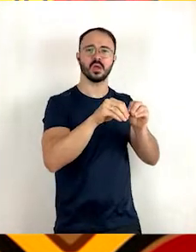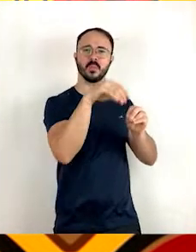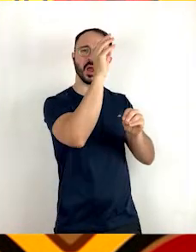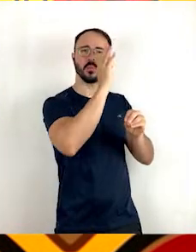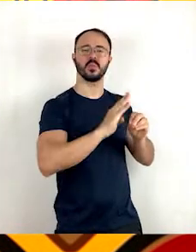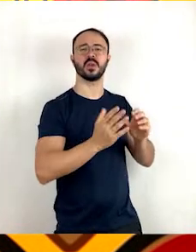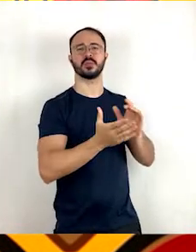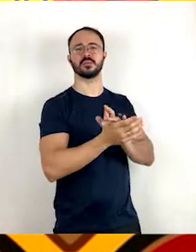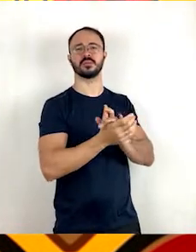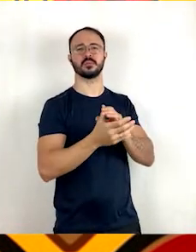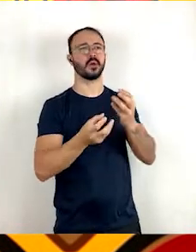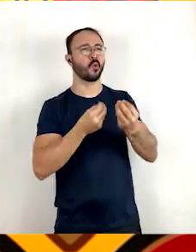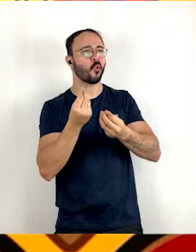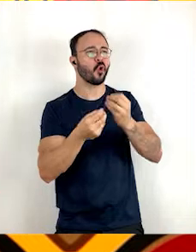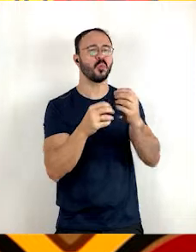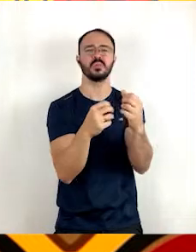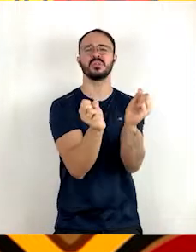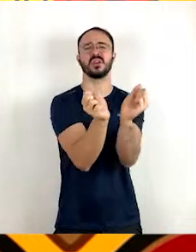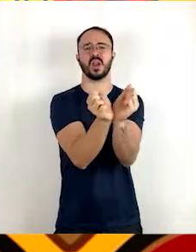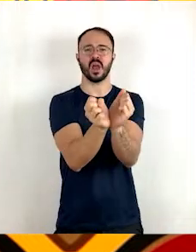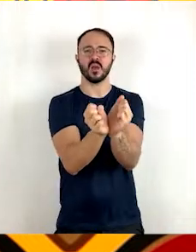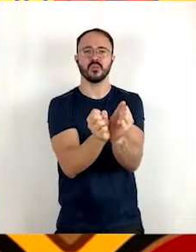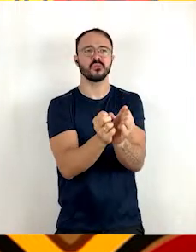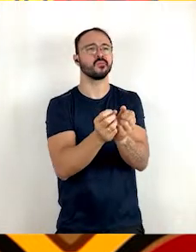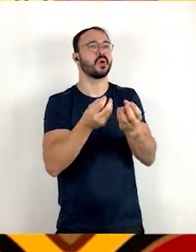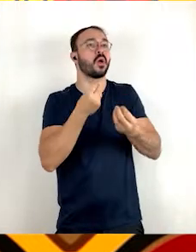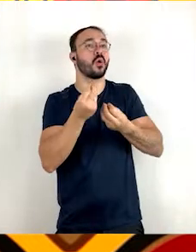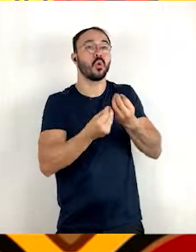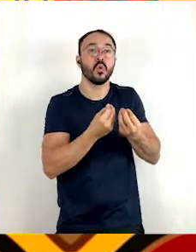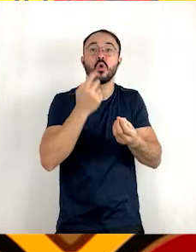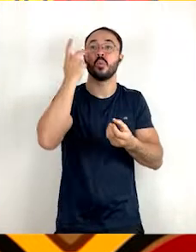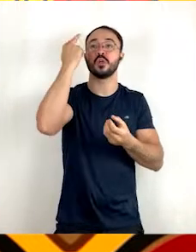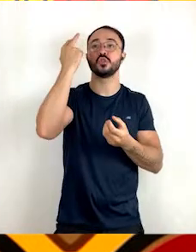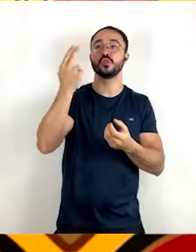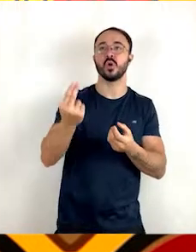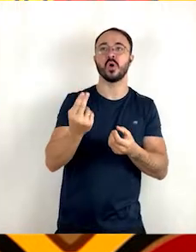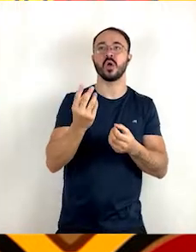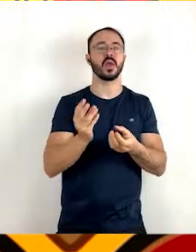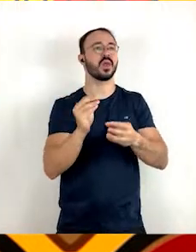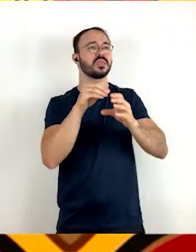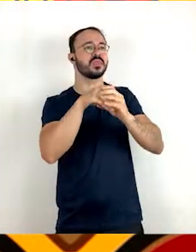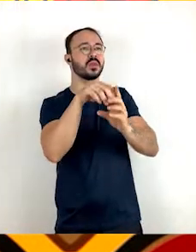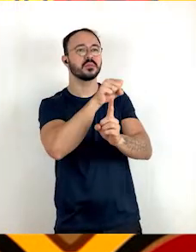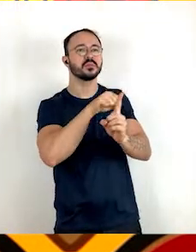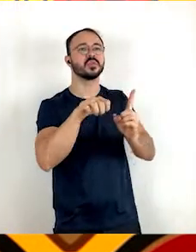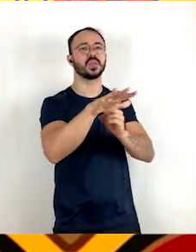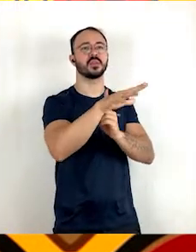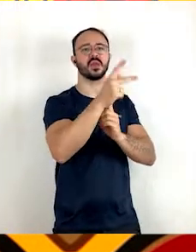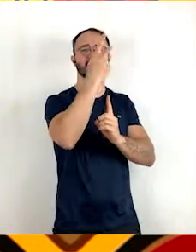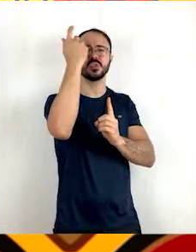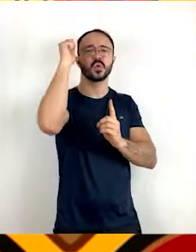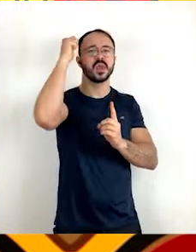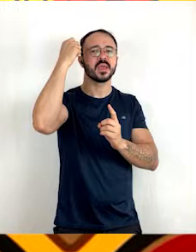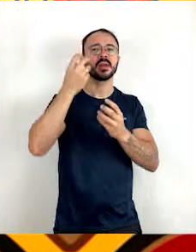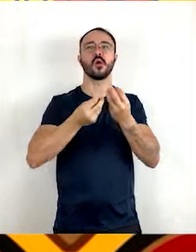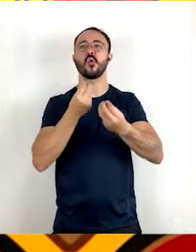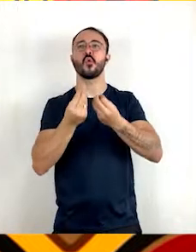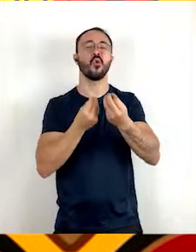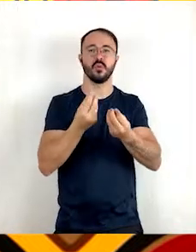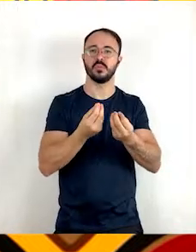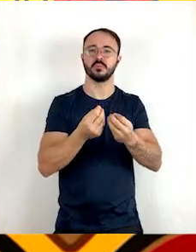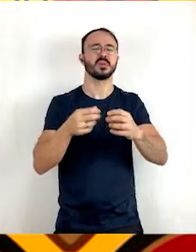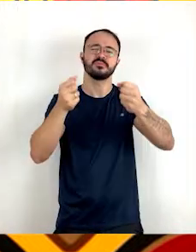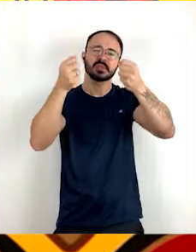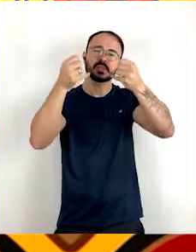Servidão essa escravização chegou até o Brasil né e como que a população negra foi inserida dentro da sociedade brasileira então